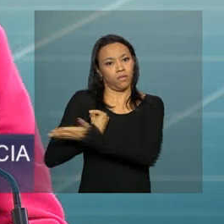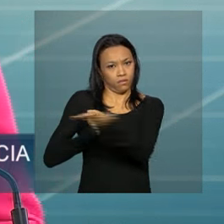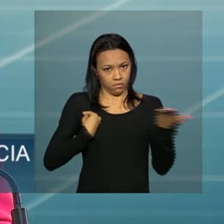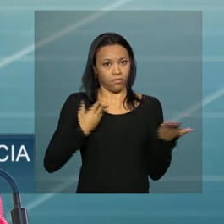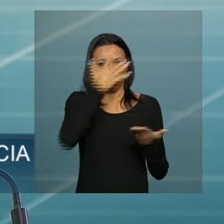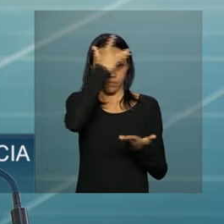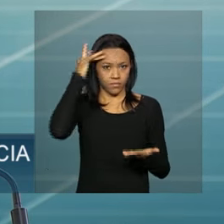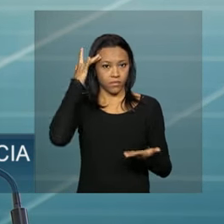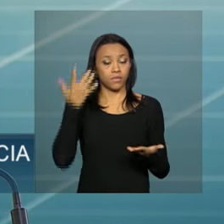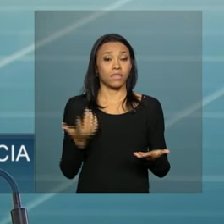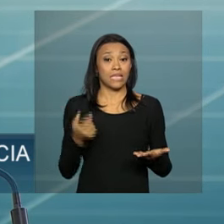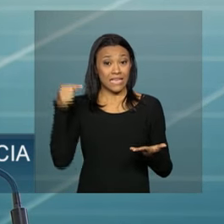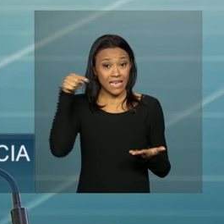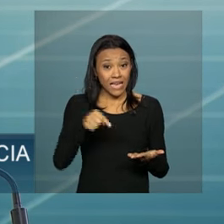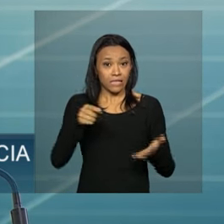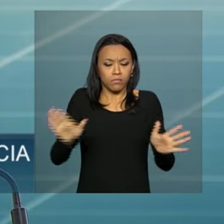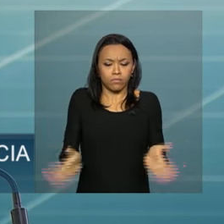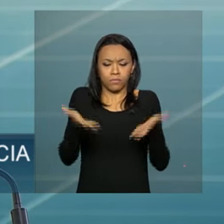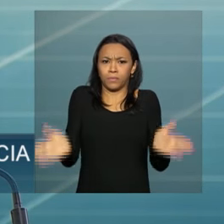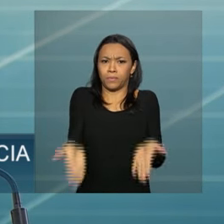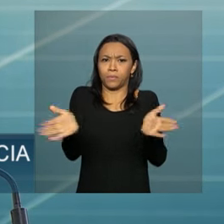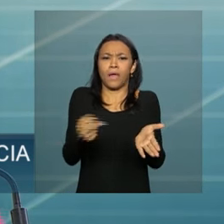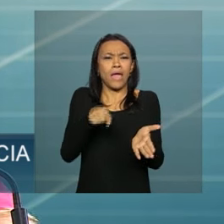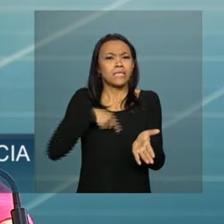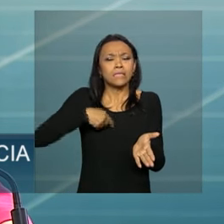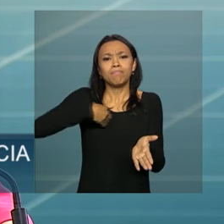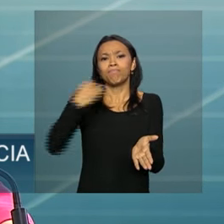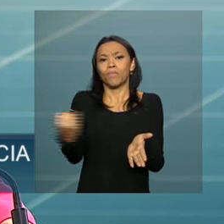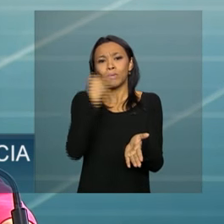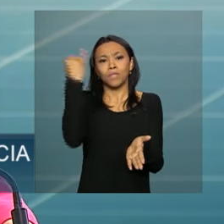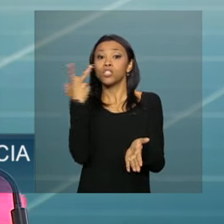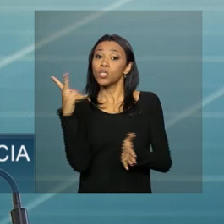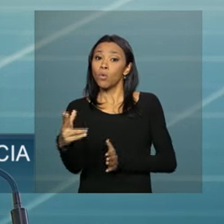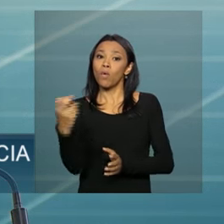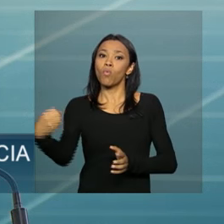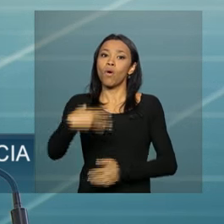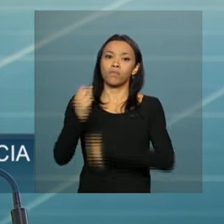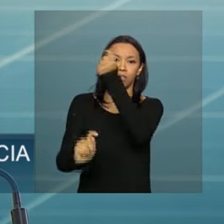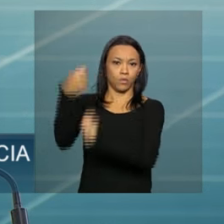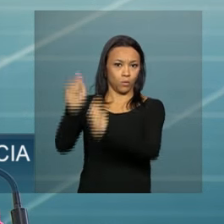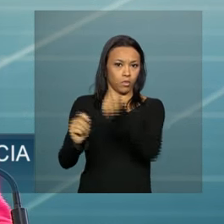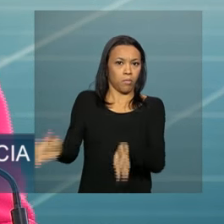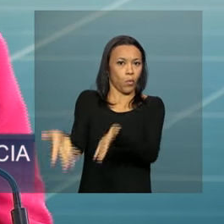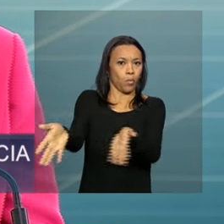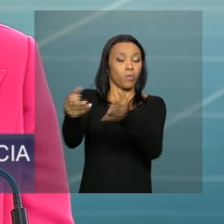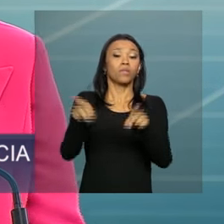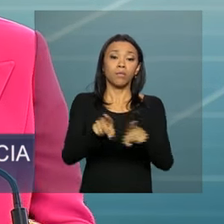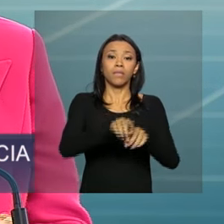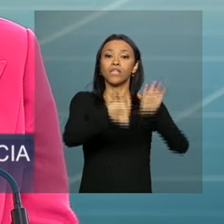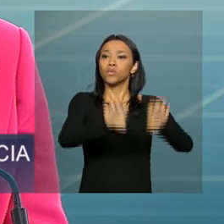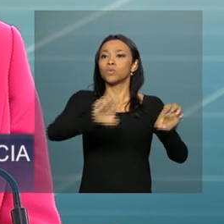população. E que esse investimento era tão importante como novas indústrias e investimentos em